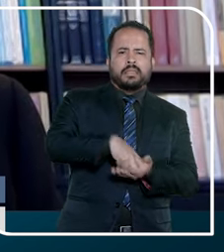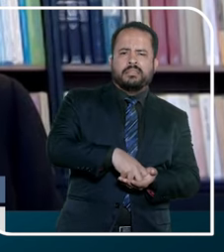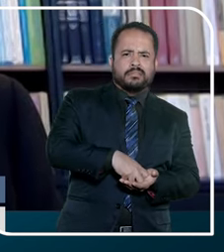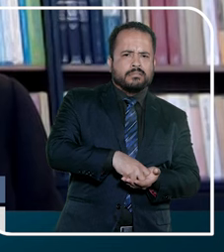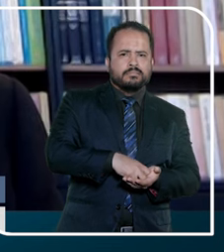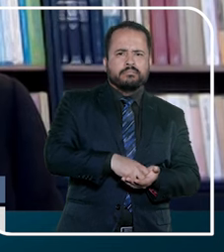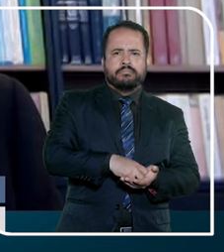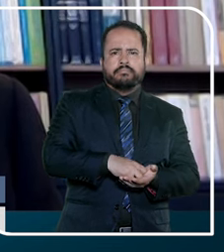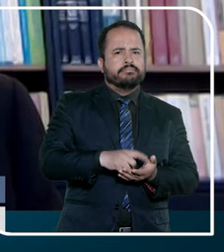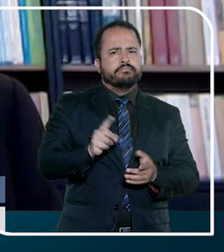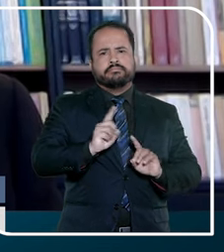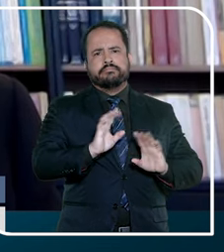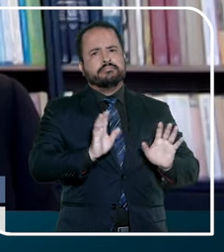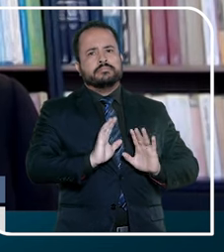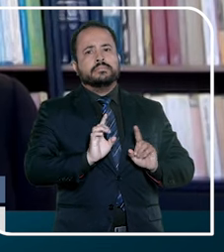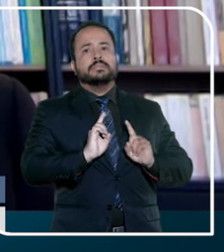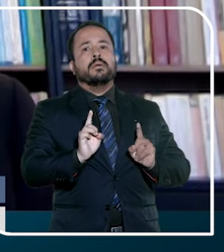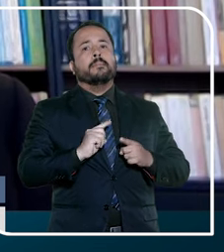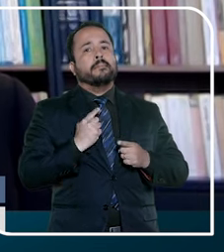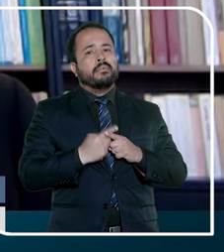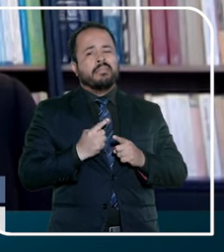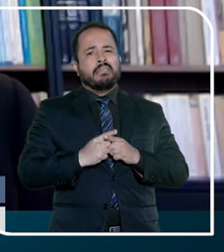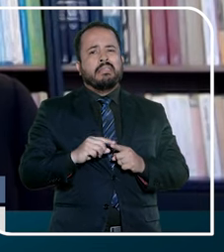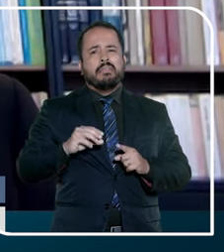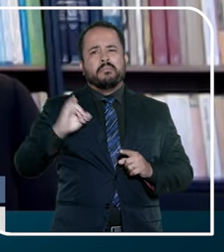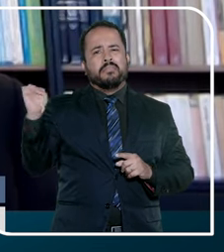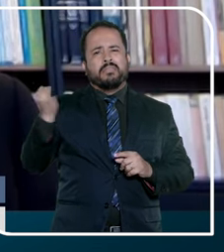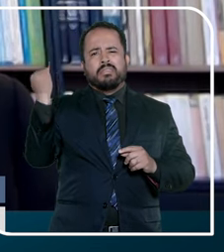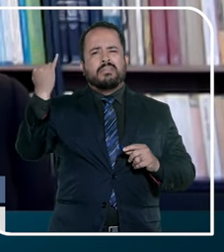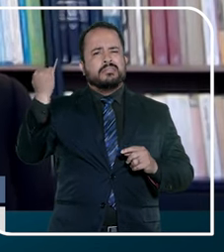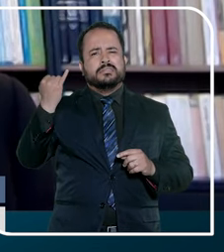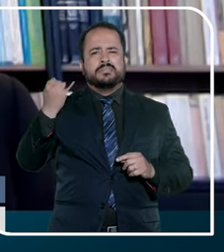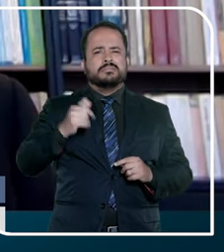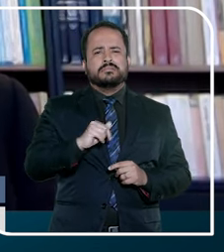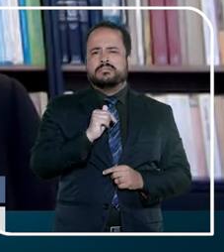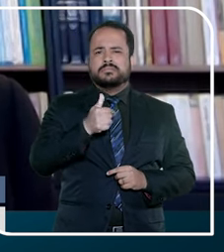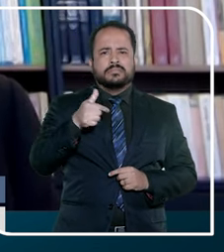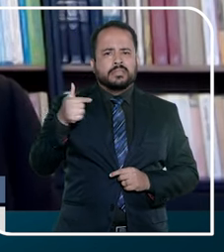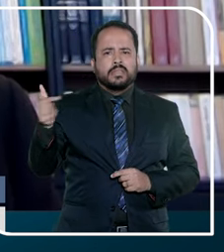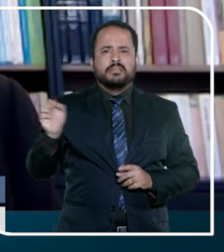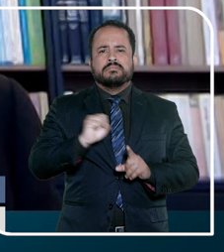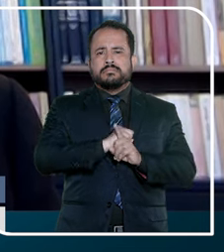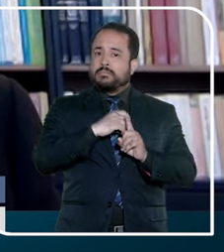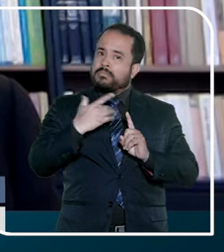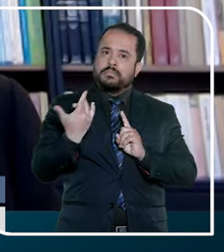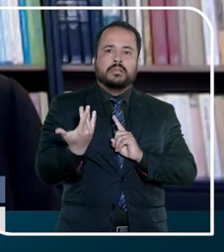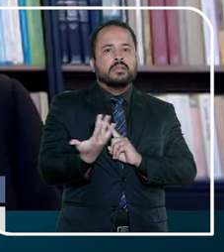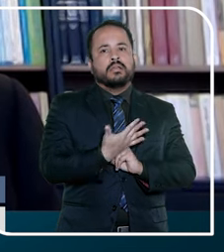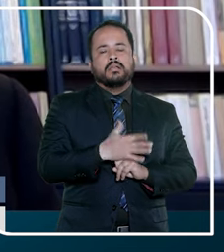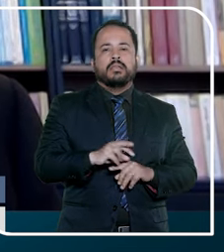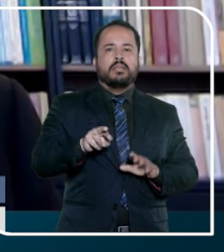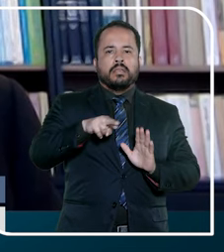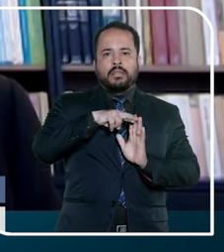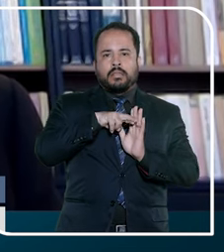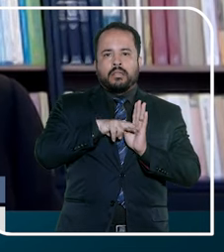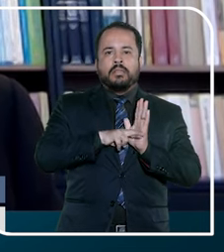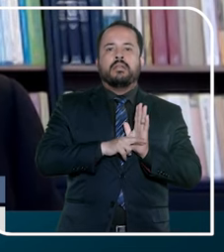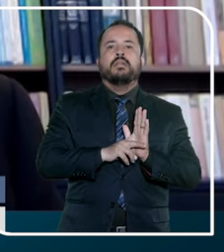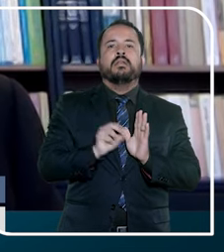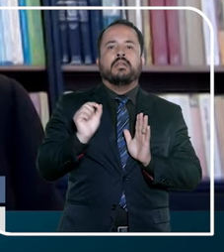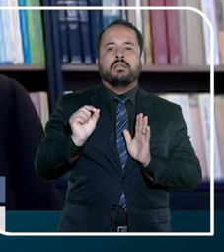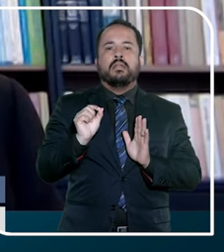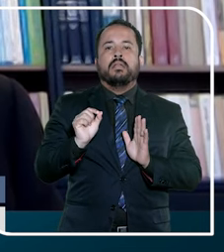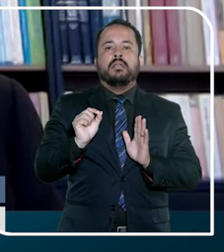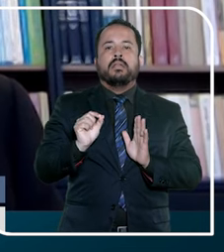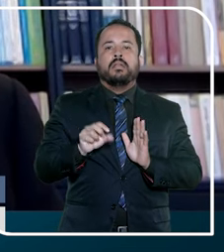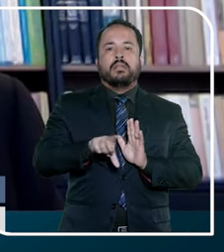considerado de pequena expressividade social e e a legislação regulamenta esses casos especialmente naquela